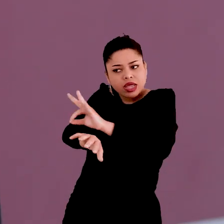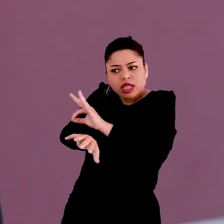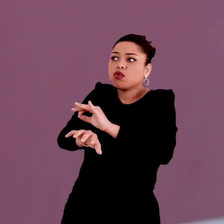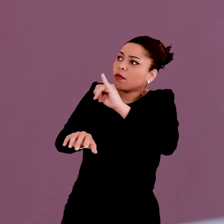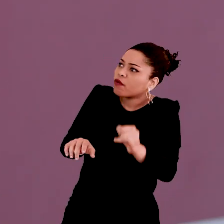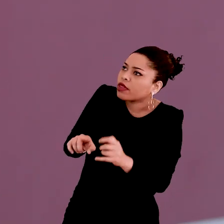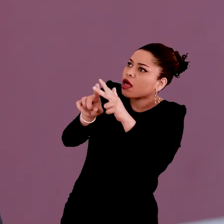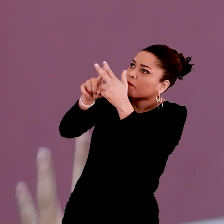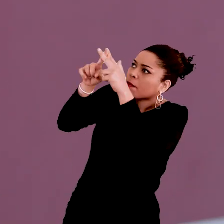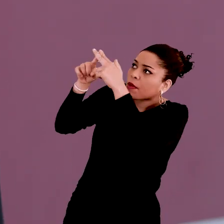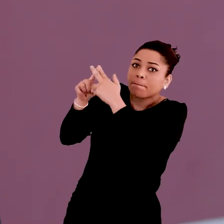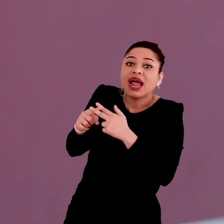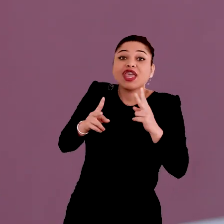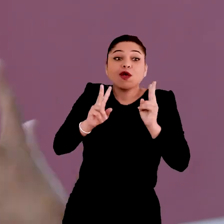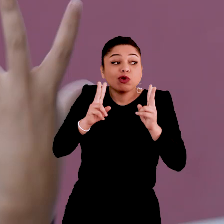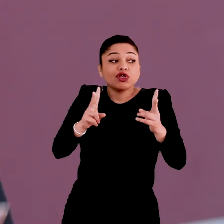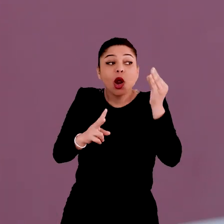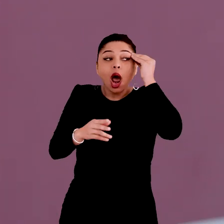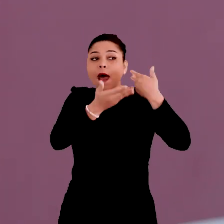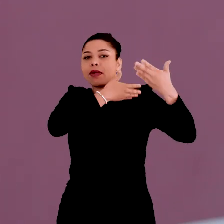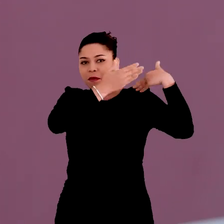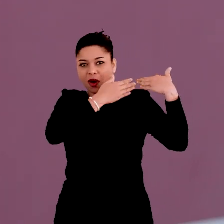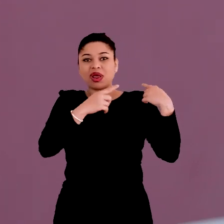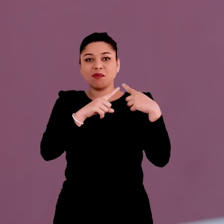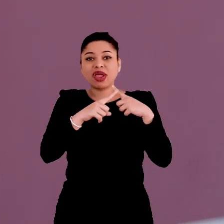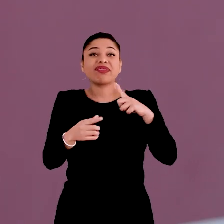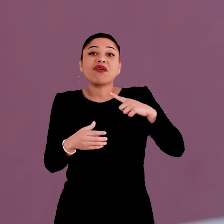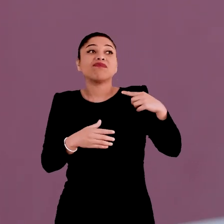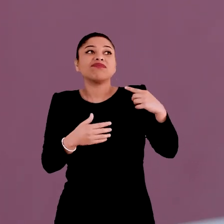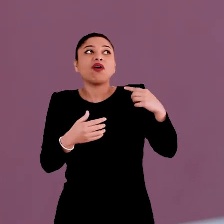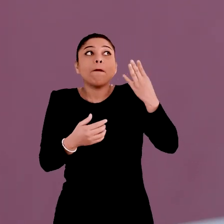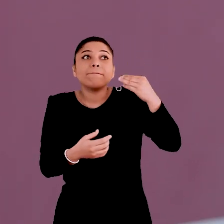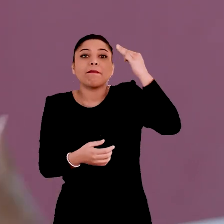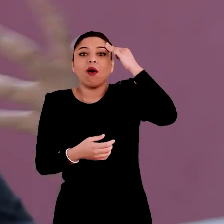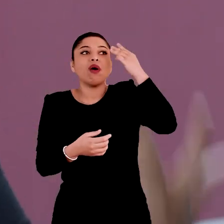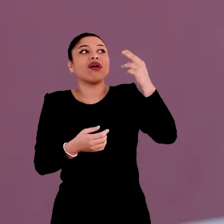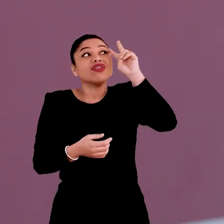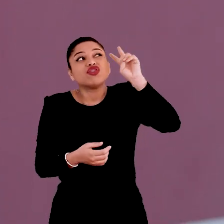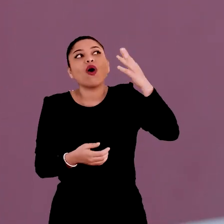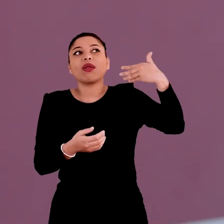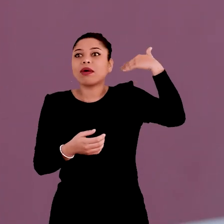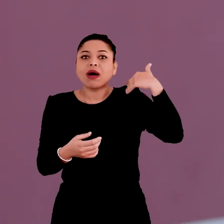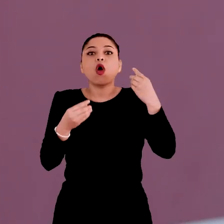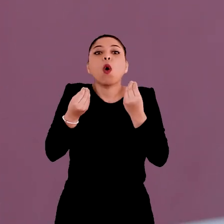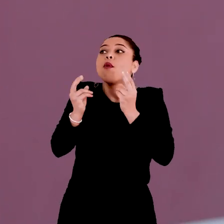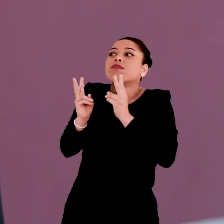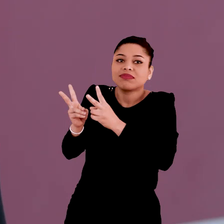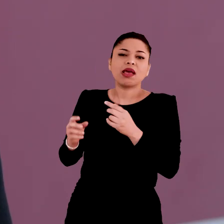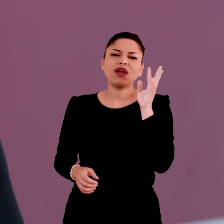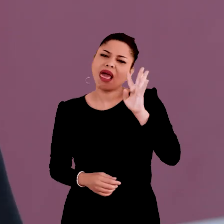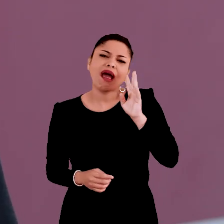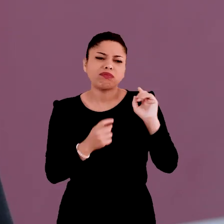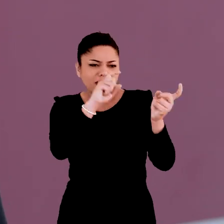seu processo histórico, toda a sua memória. Foi muito bacana poder discutir sobre isso, sobre essa parte histórica, sobre essa parte